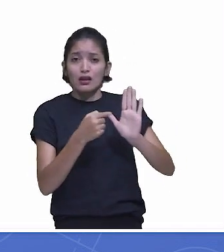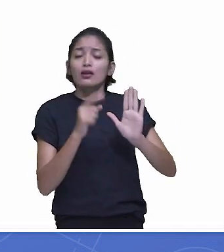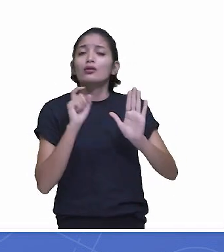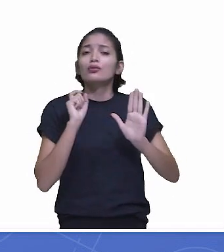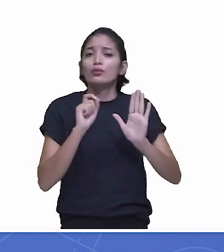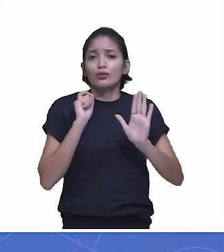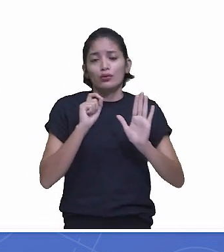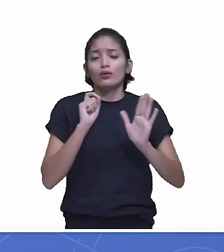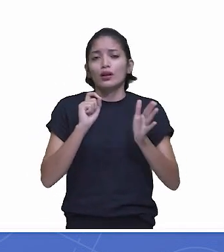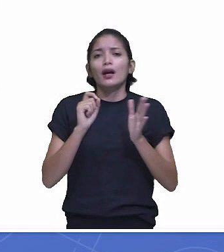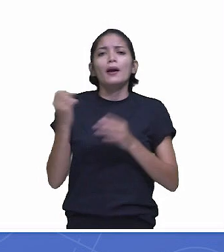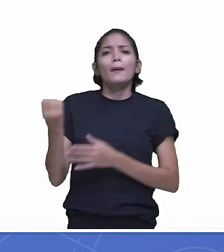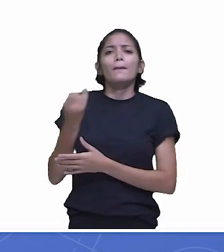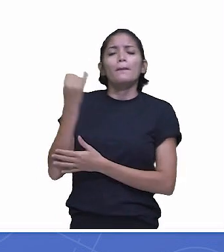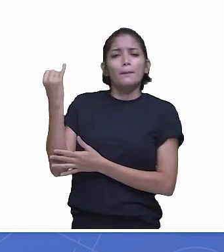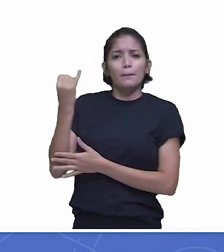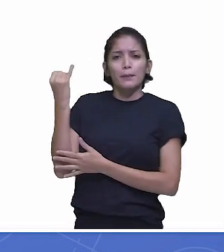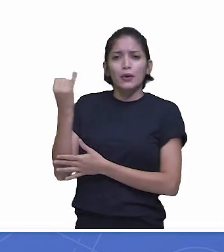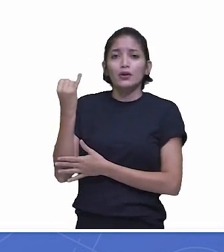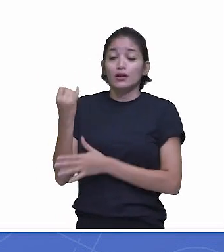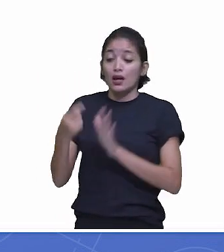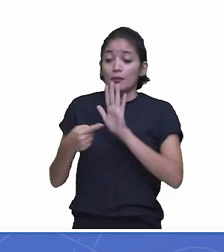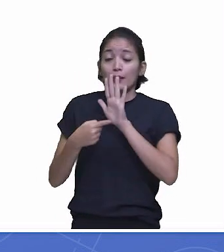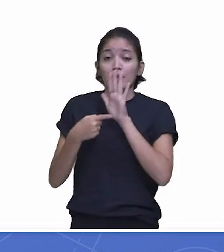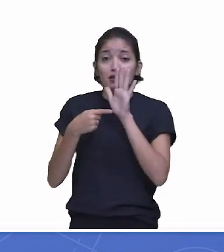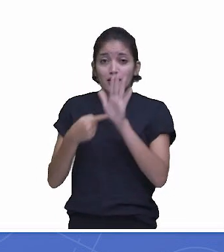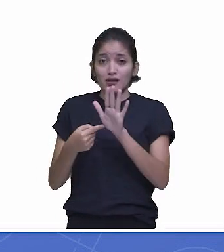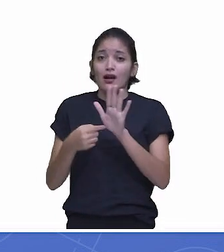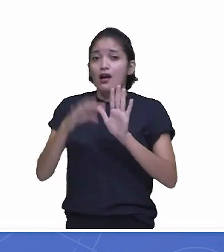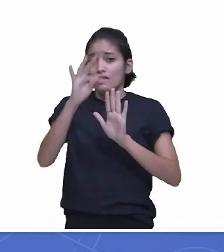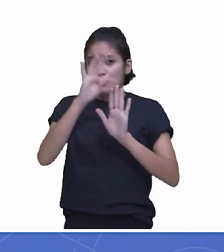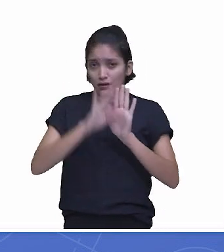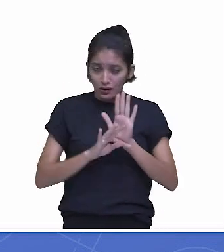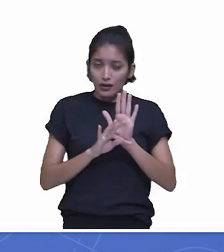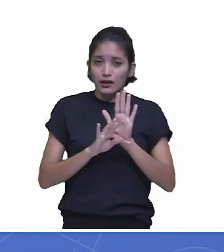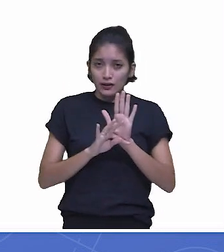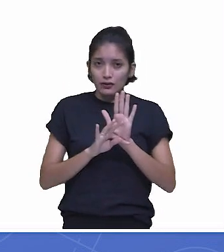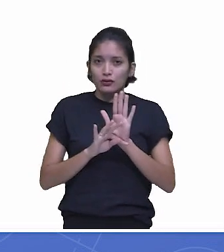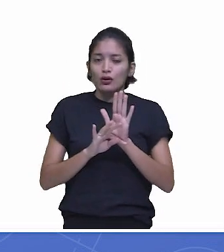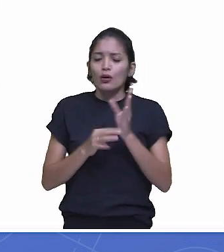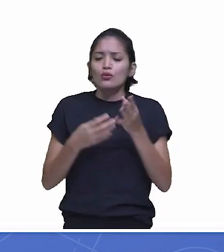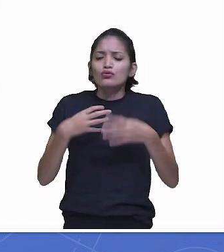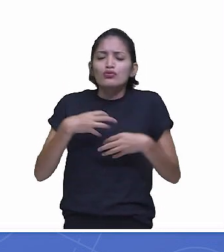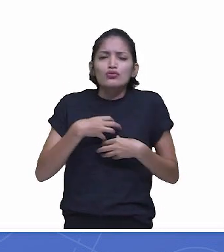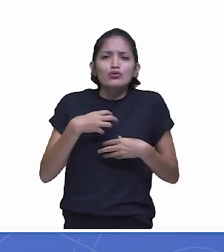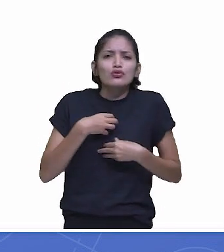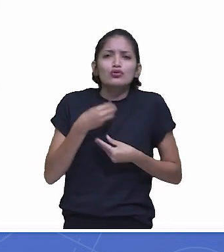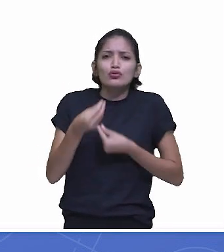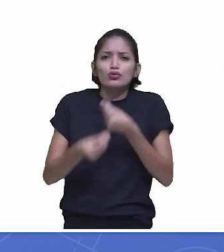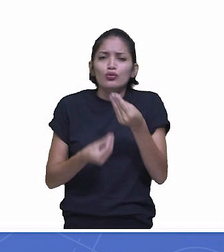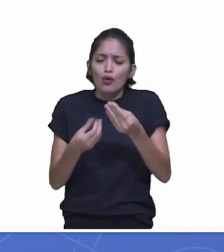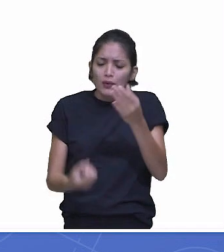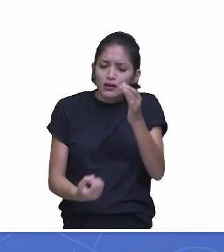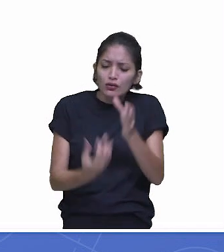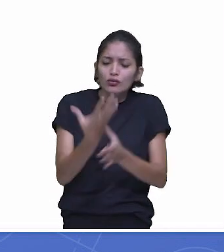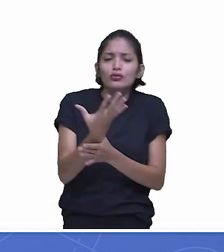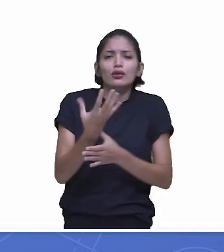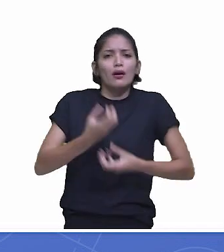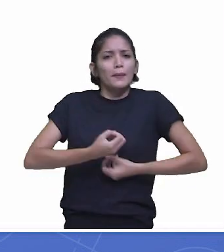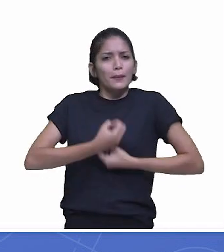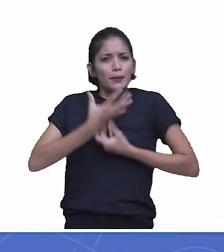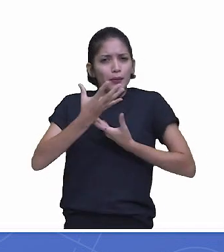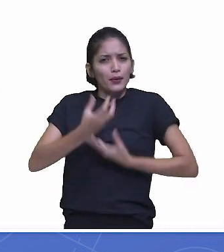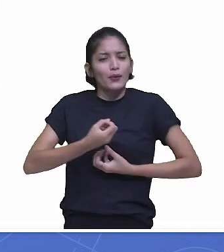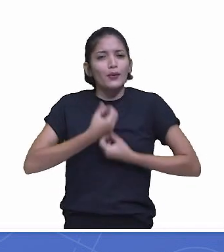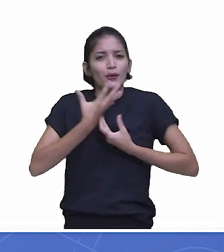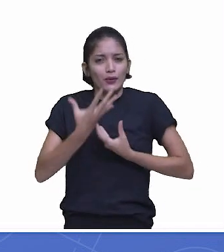o mais importante é a apresentação desse texto, a forma, a construção desse poema com um fim